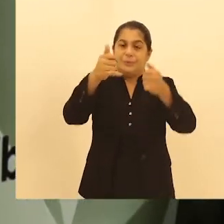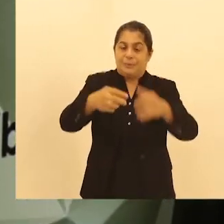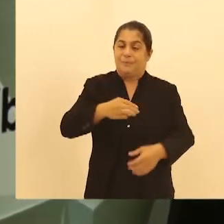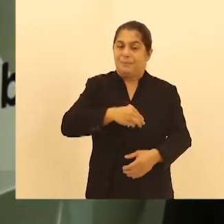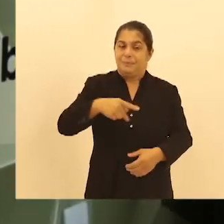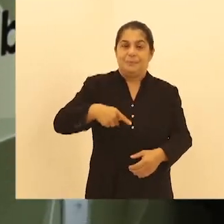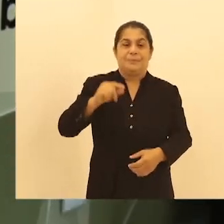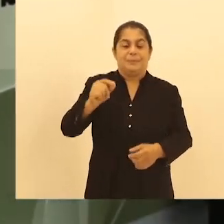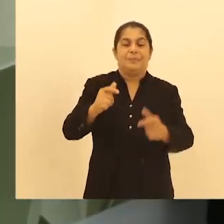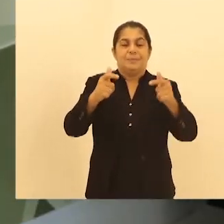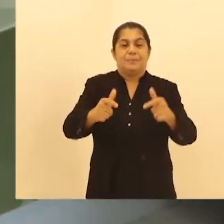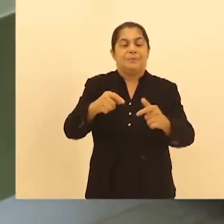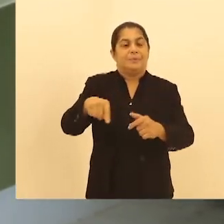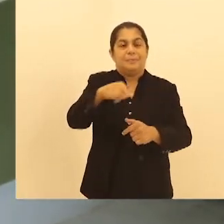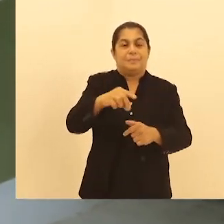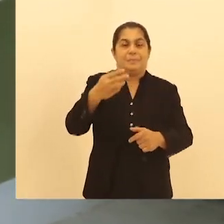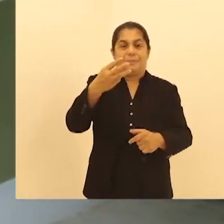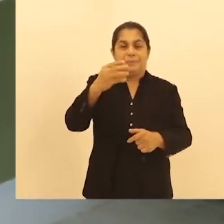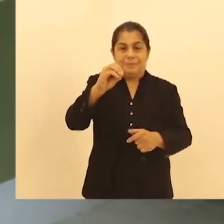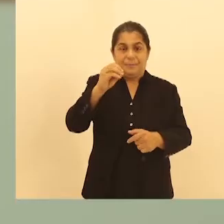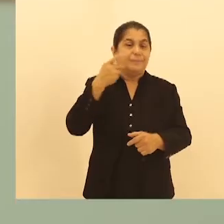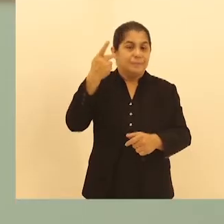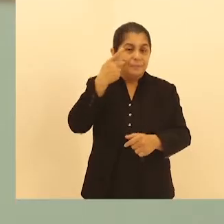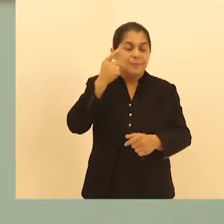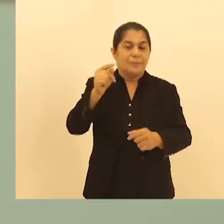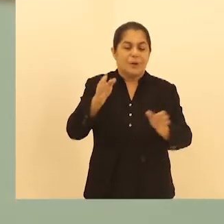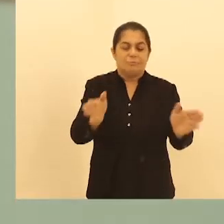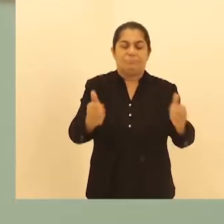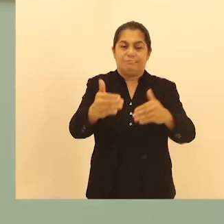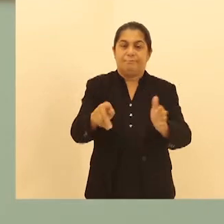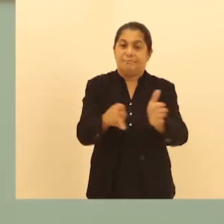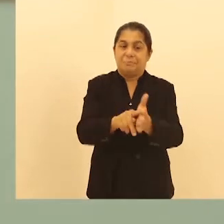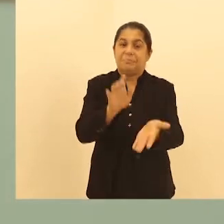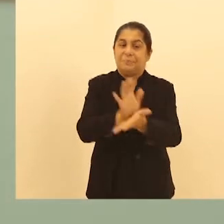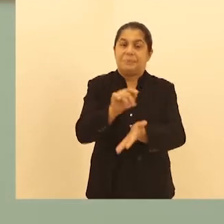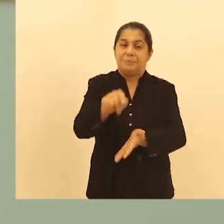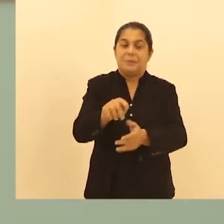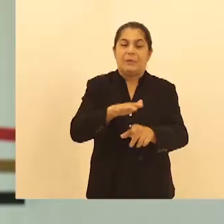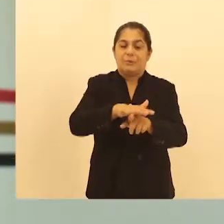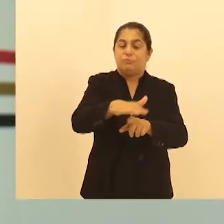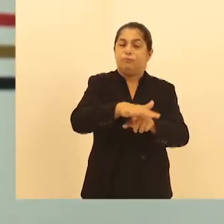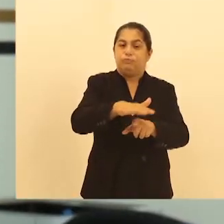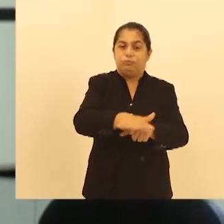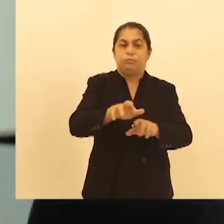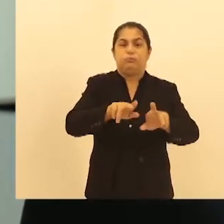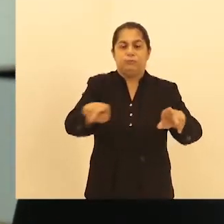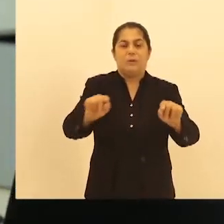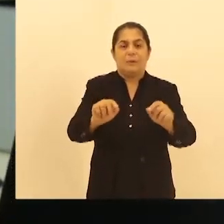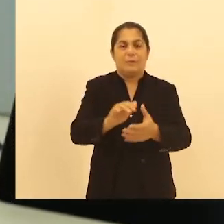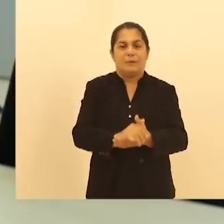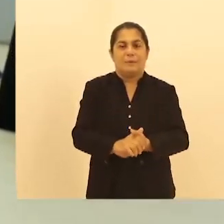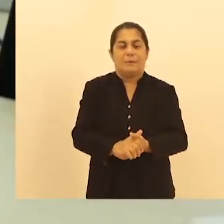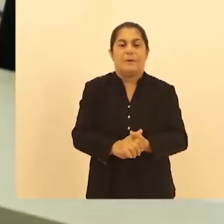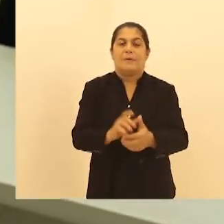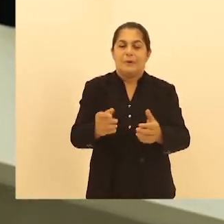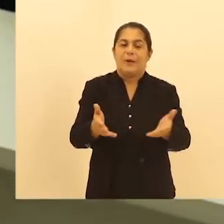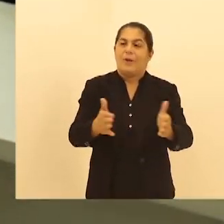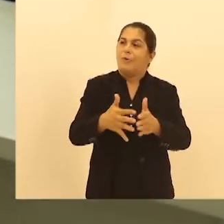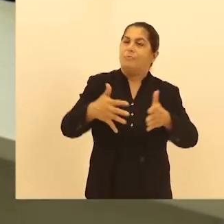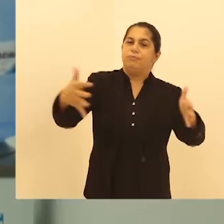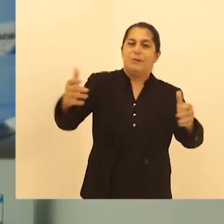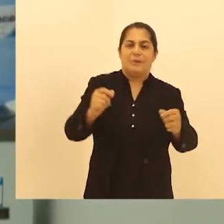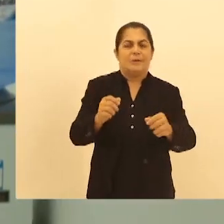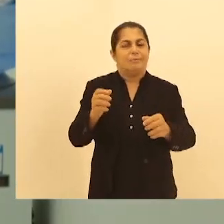no local 30 promotores de justiça terão gabinetes próprios para atender a população com maior comodidade